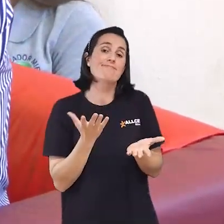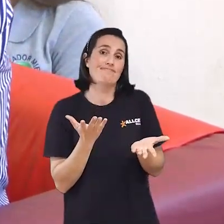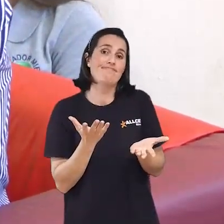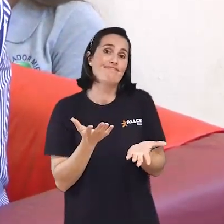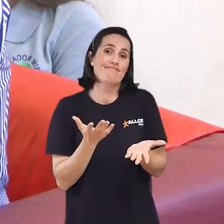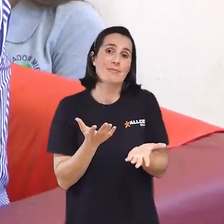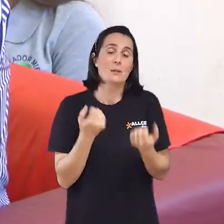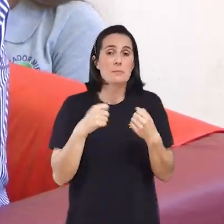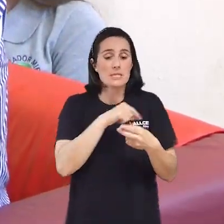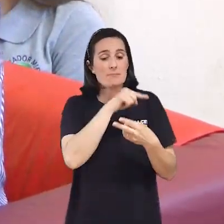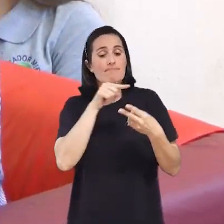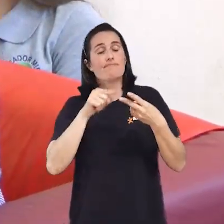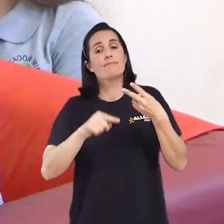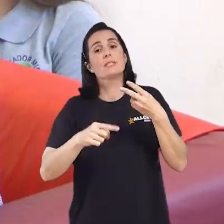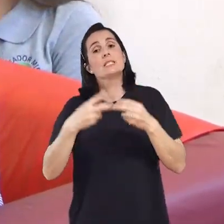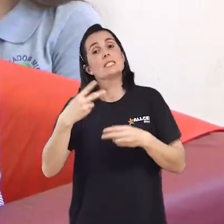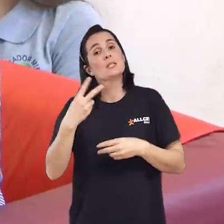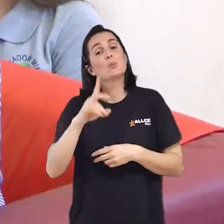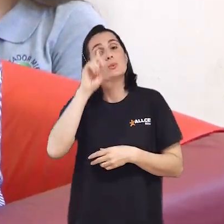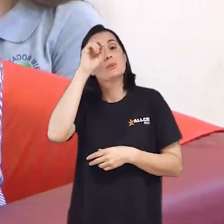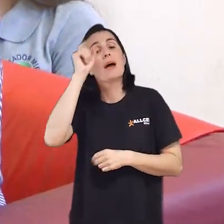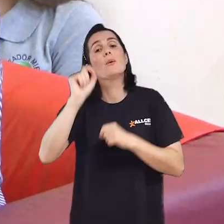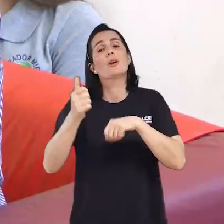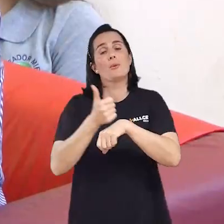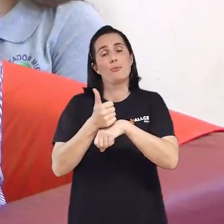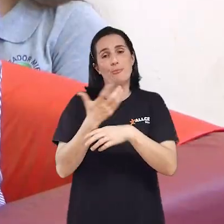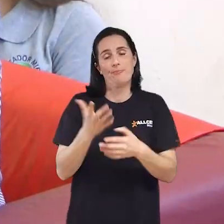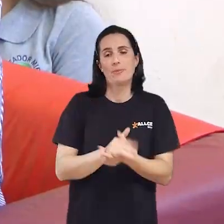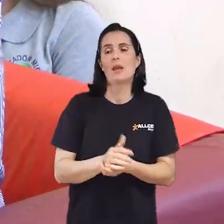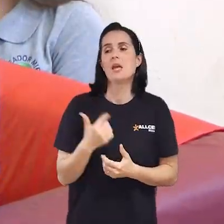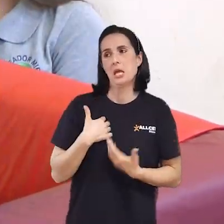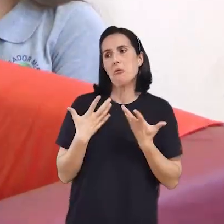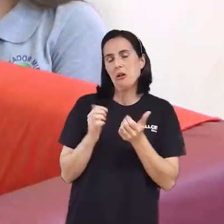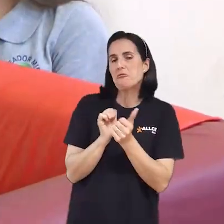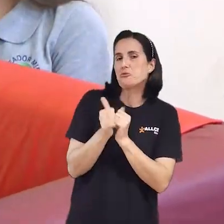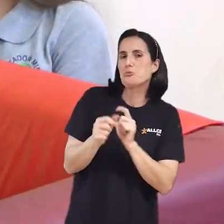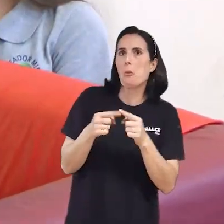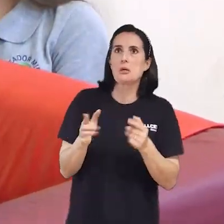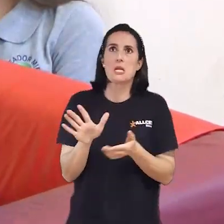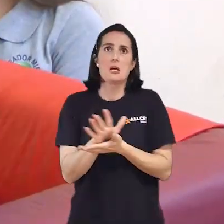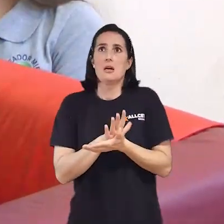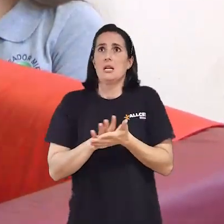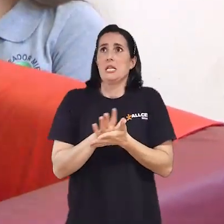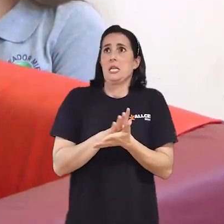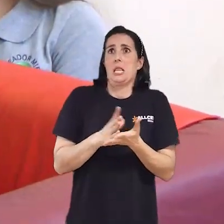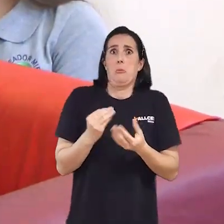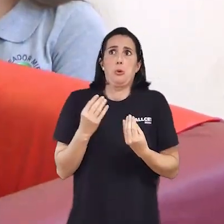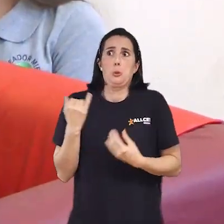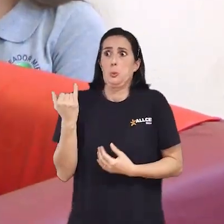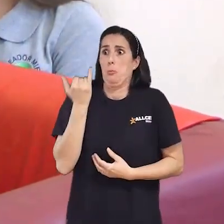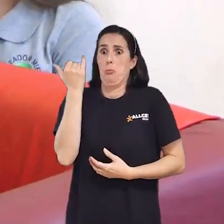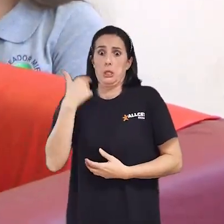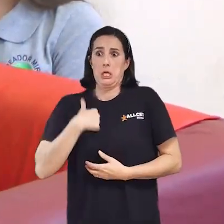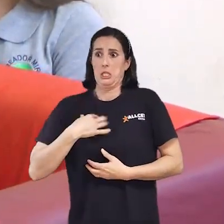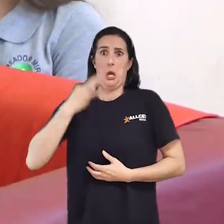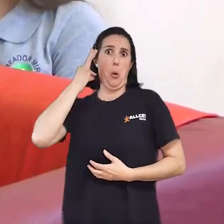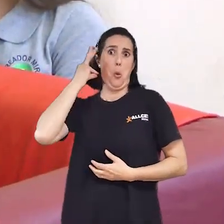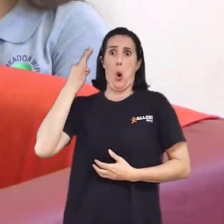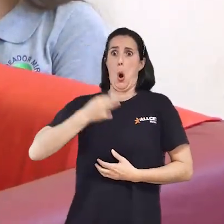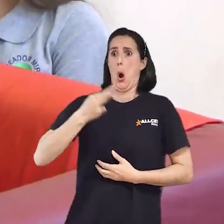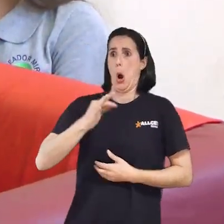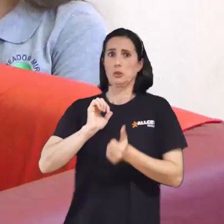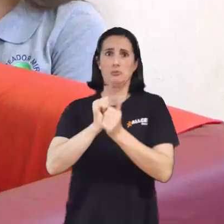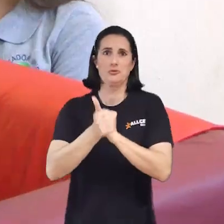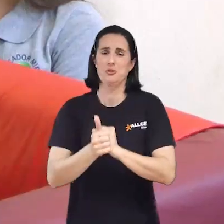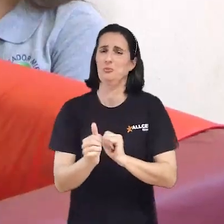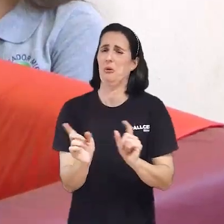isso eu falava para os meus filhos, inclusive. Né? Se você quer ser isso, tenha em mente isso também. Porque